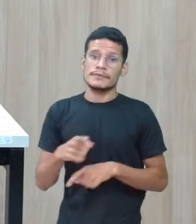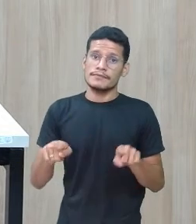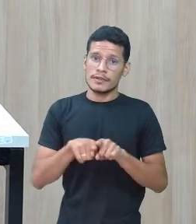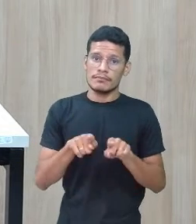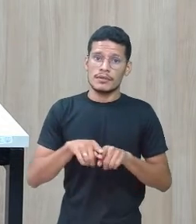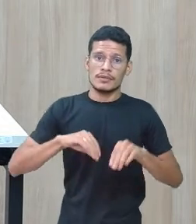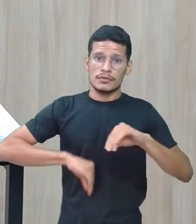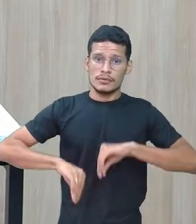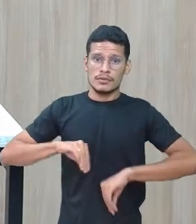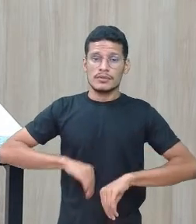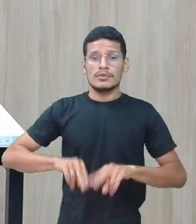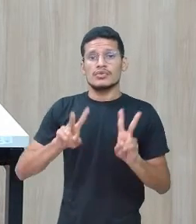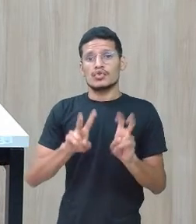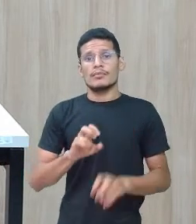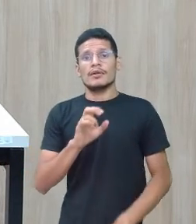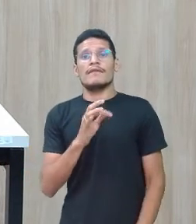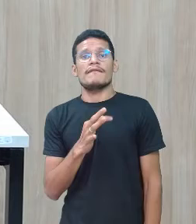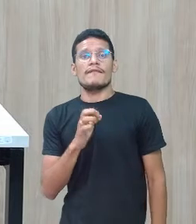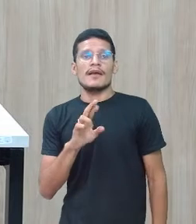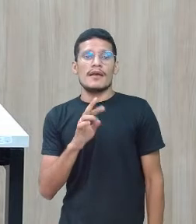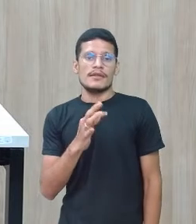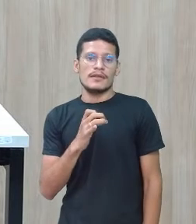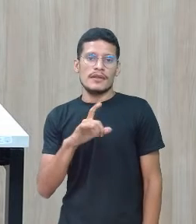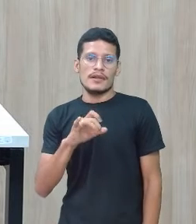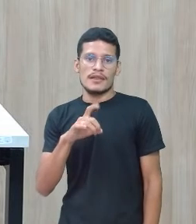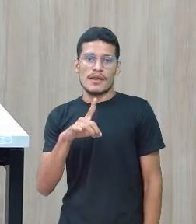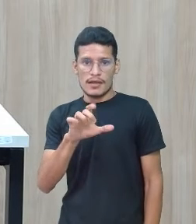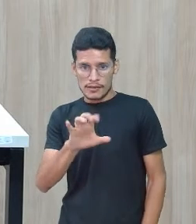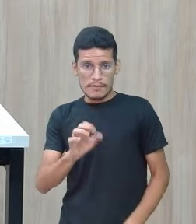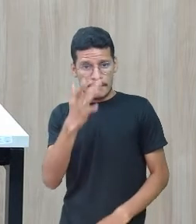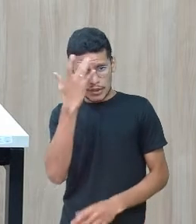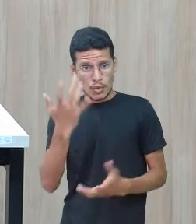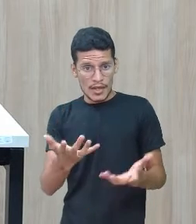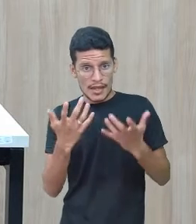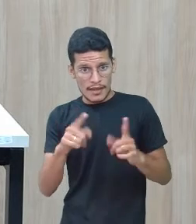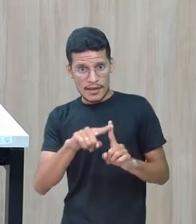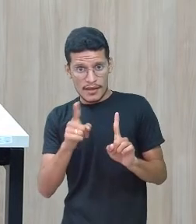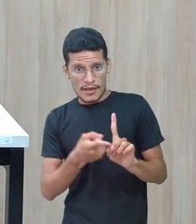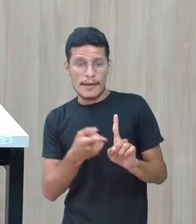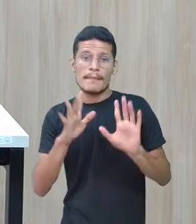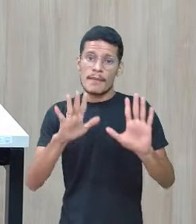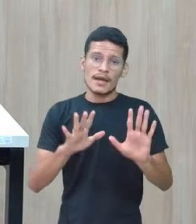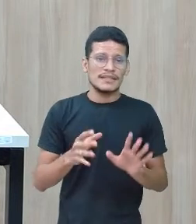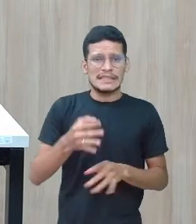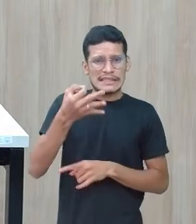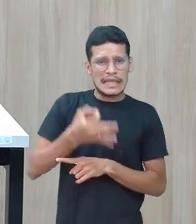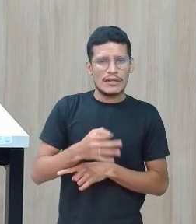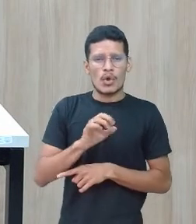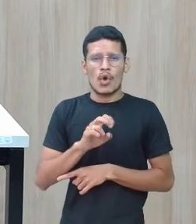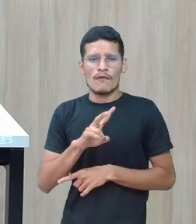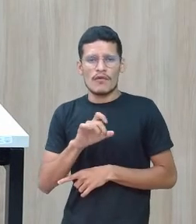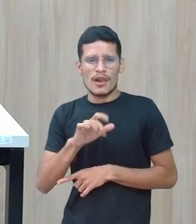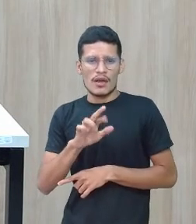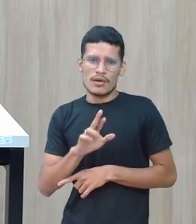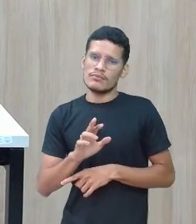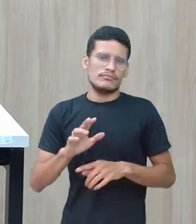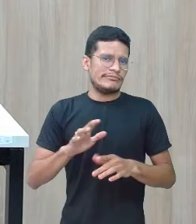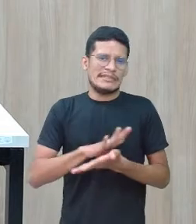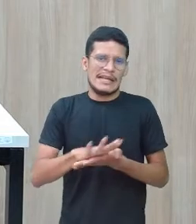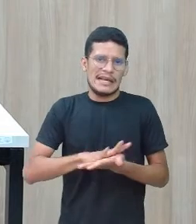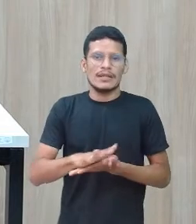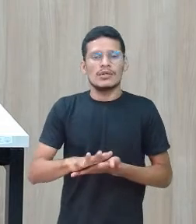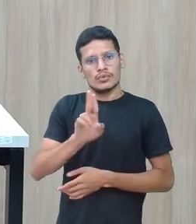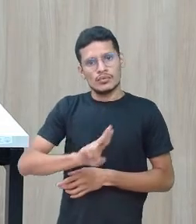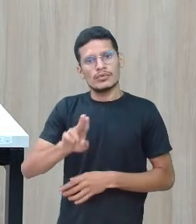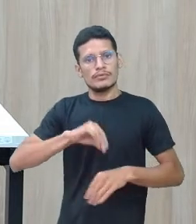tratamento de infertilidade, as pessoas que querem engravidar, mas não ovulam corretamente, então usa-se esse hormônio